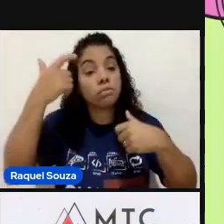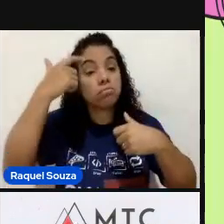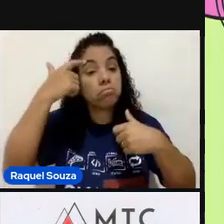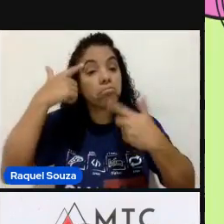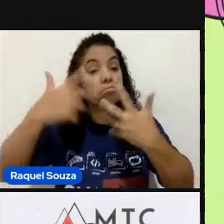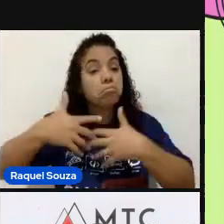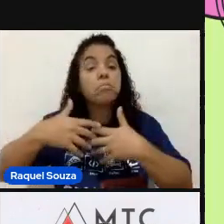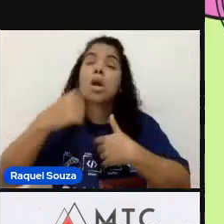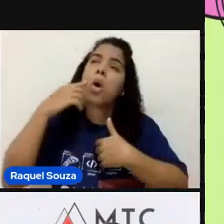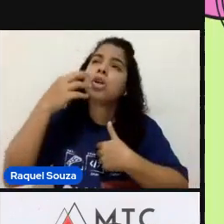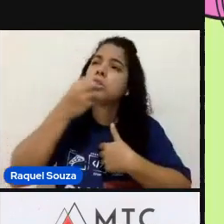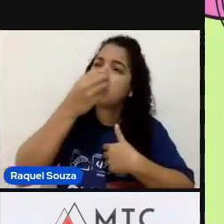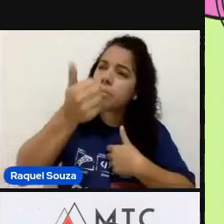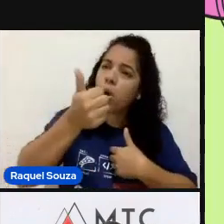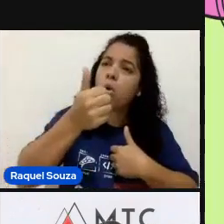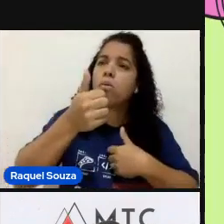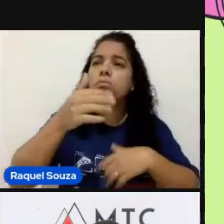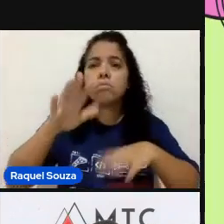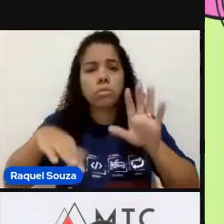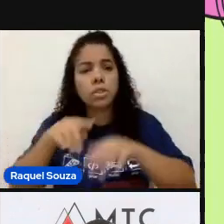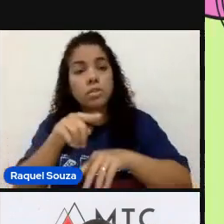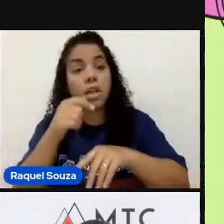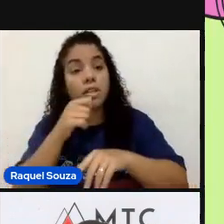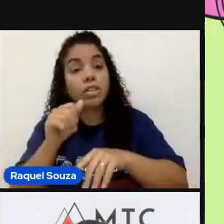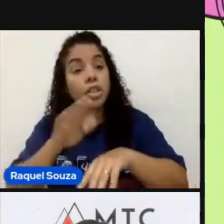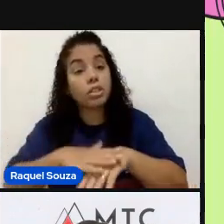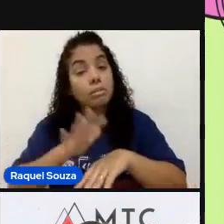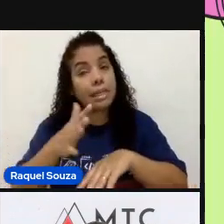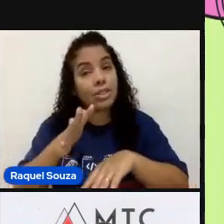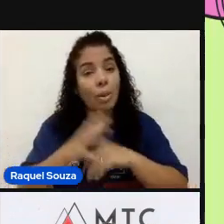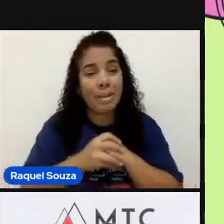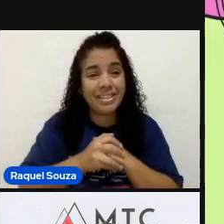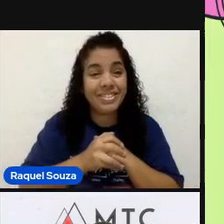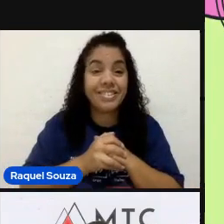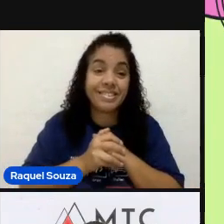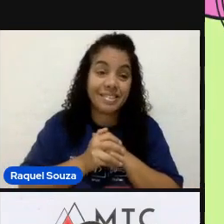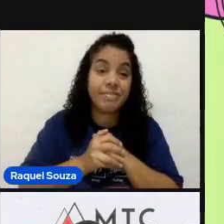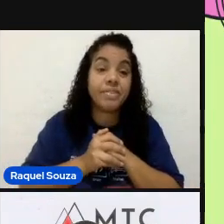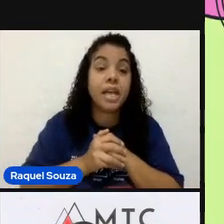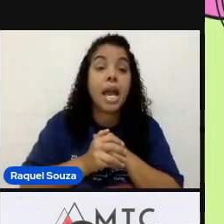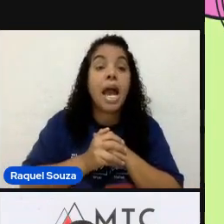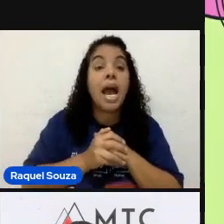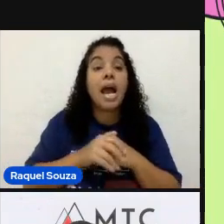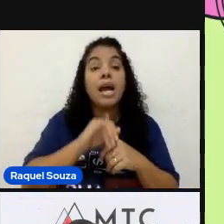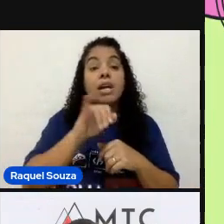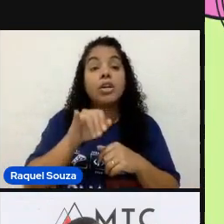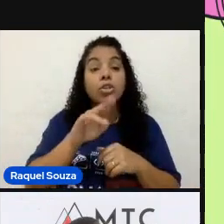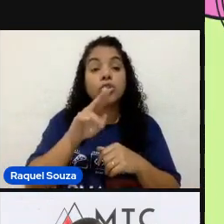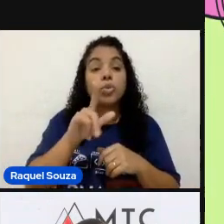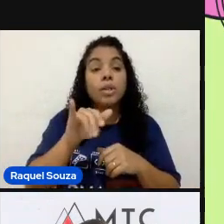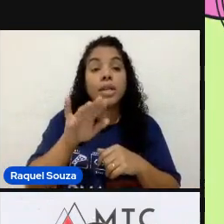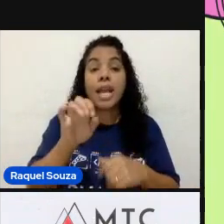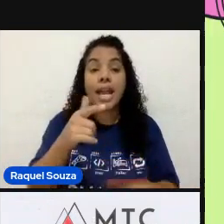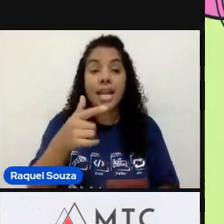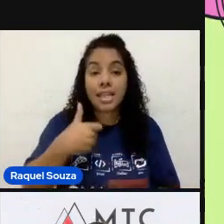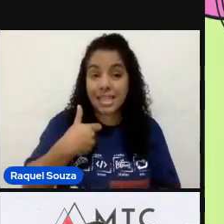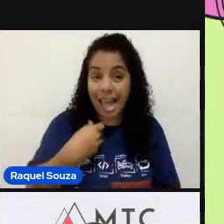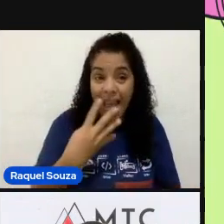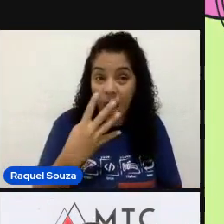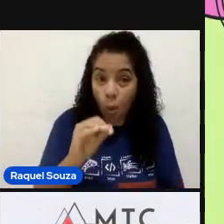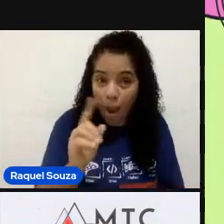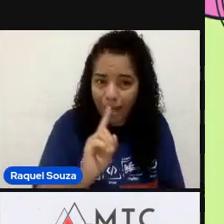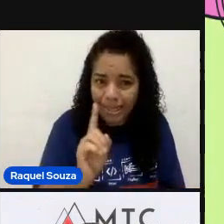isso é bom e talvez isso seja mais ou menos. Juliane, eu não tenho 40 não, tá? Mas eu tô perto, eu